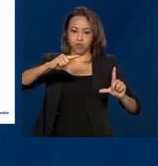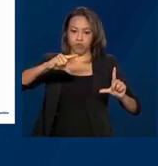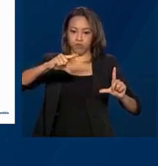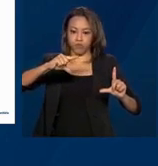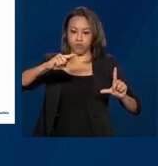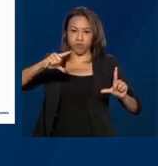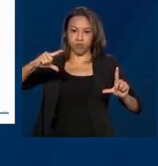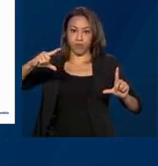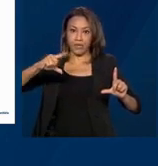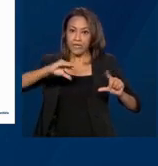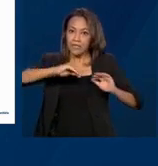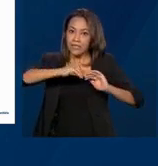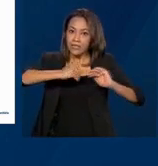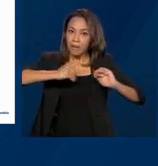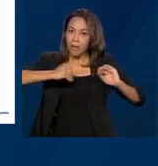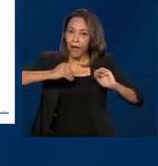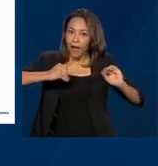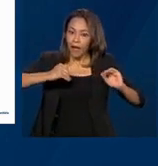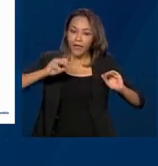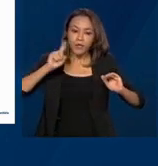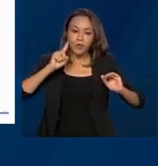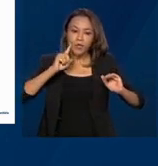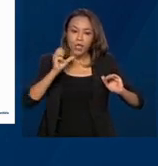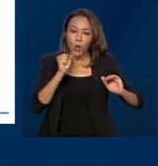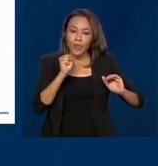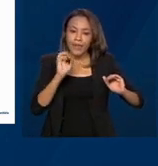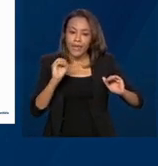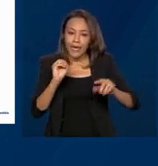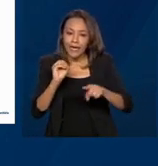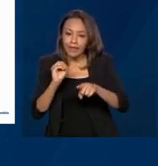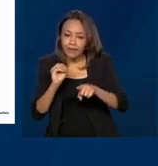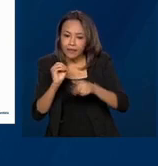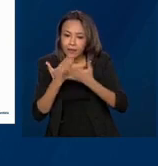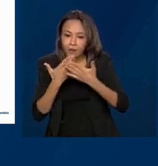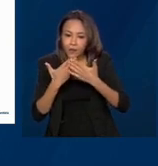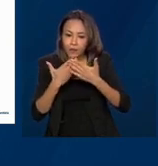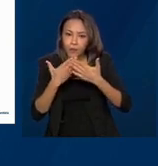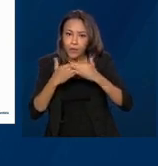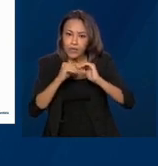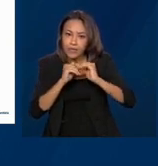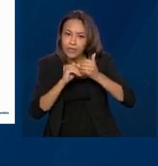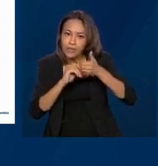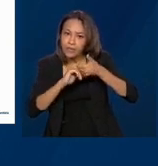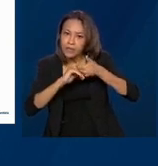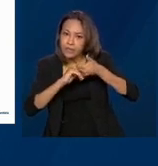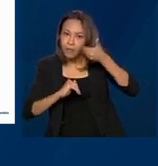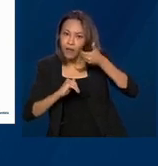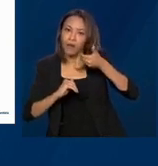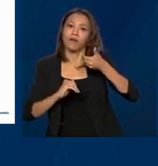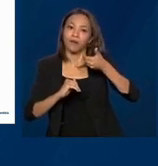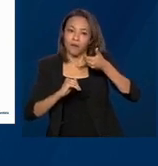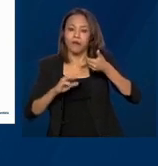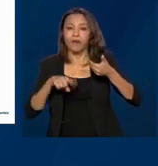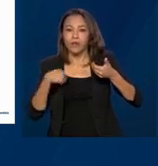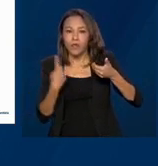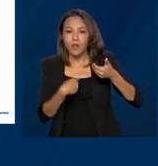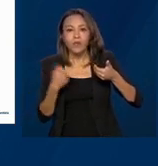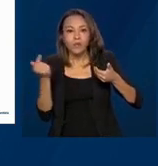elas se separam completamente lá pelo dia 80 do estudo. E aí a gente conseguiu